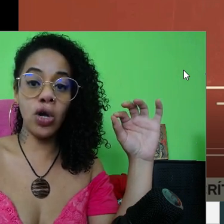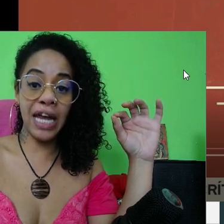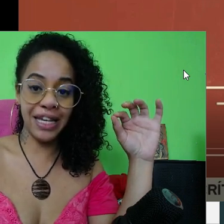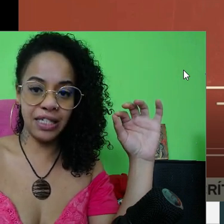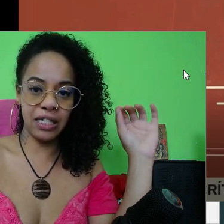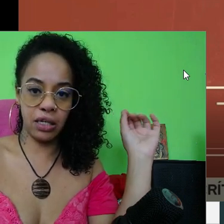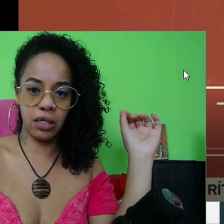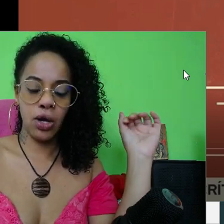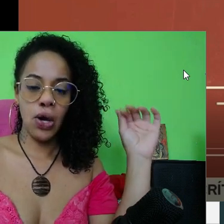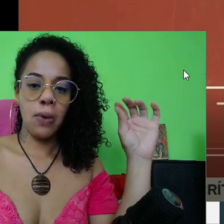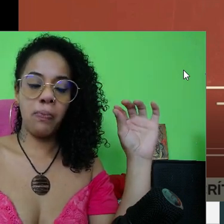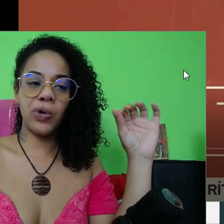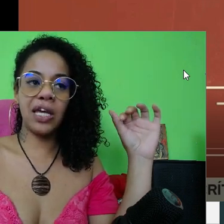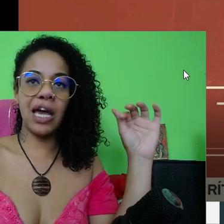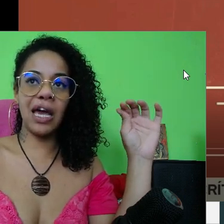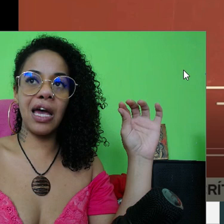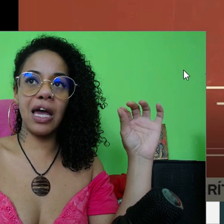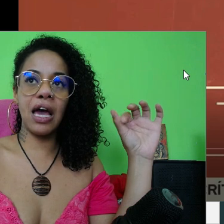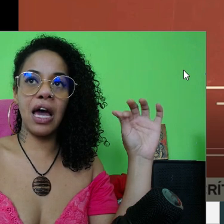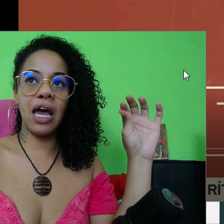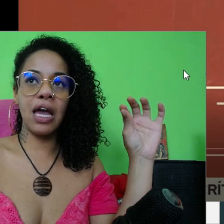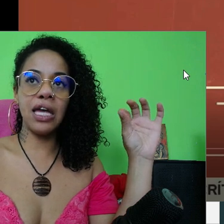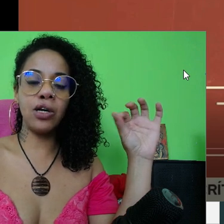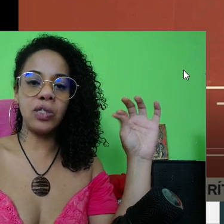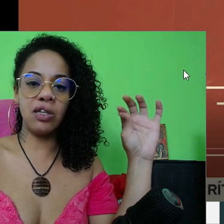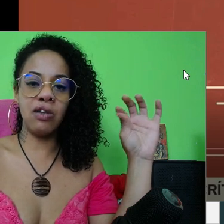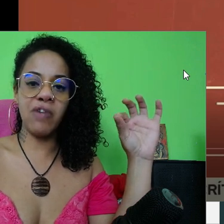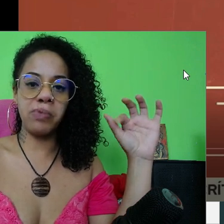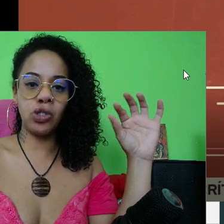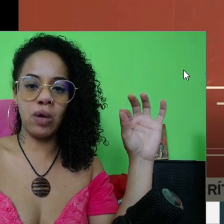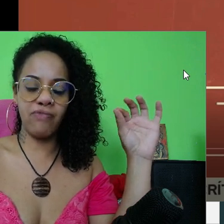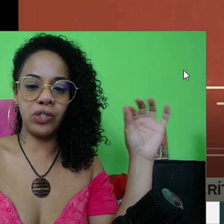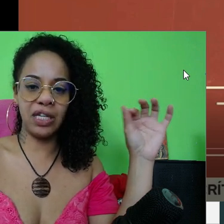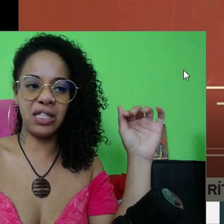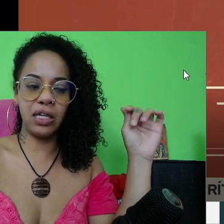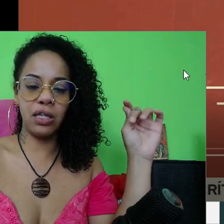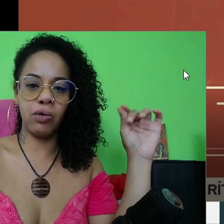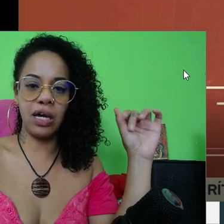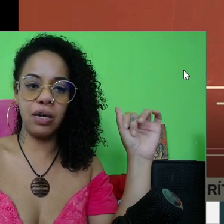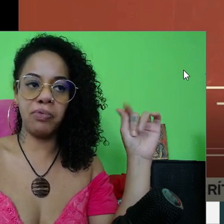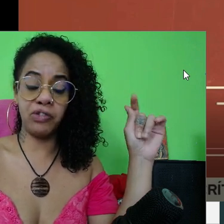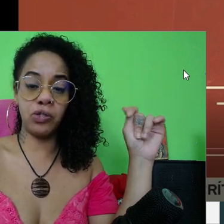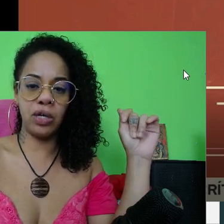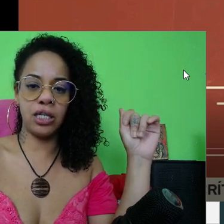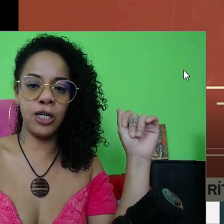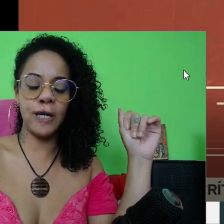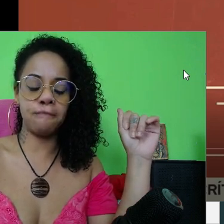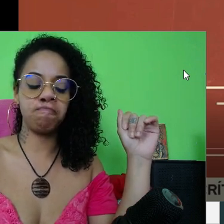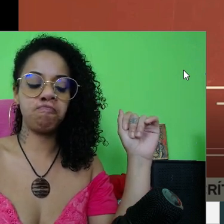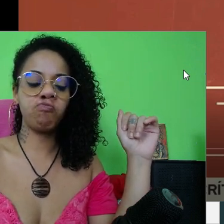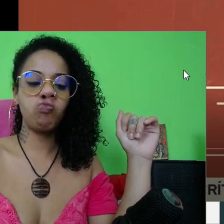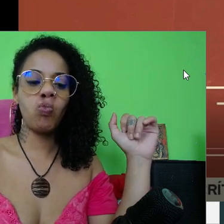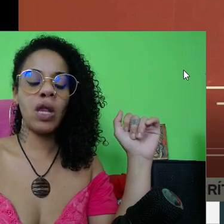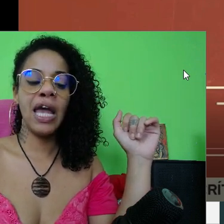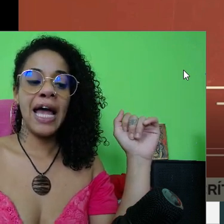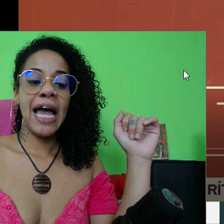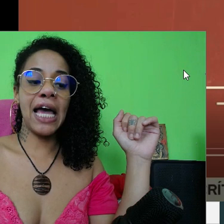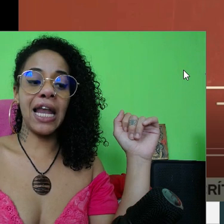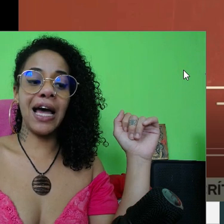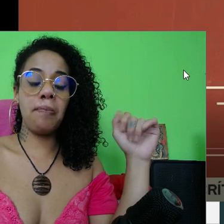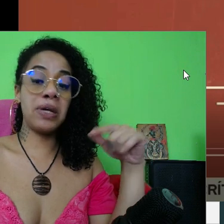honesta porque Inclusive a pessoa que vocês citam aí professora Ana